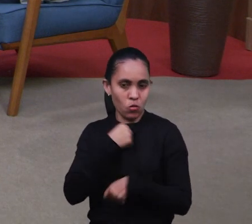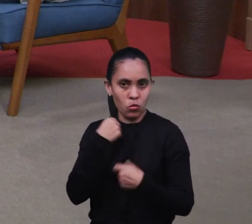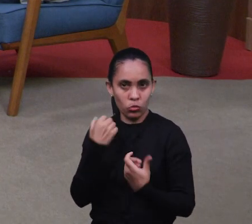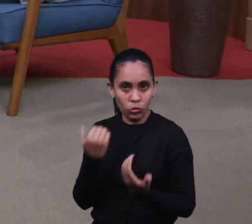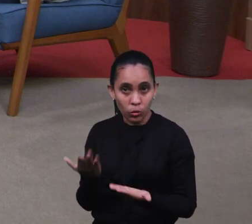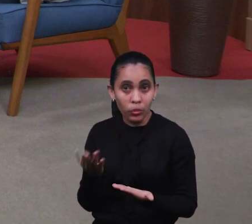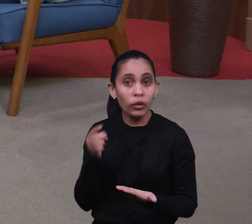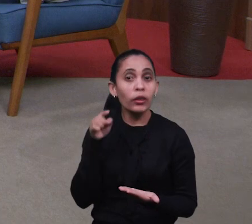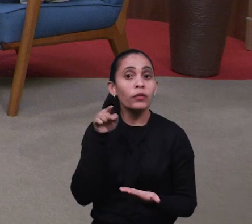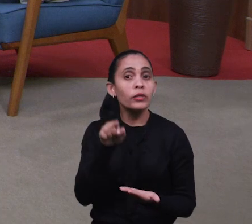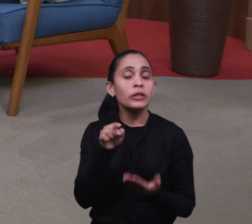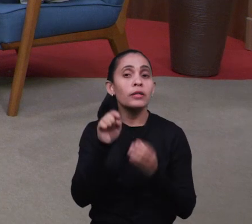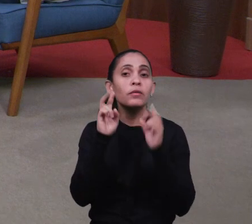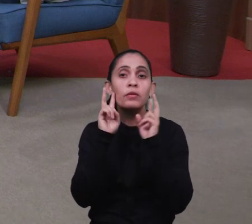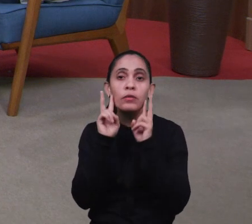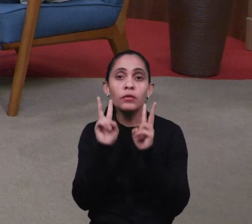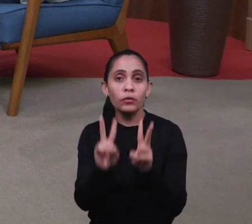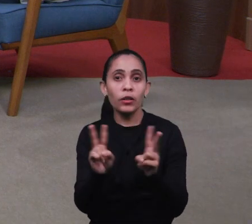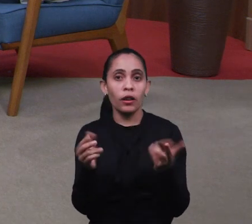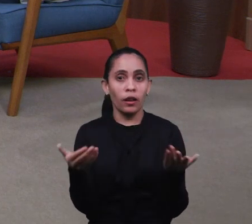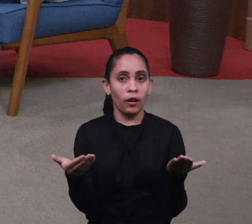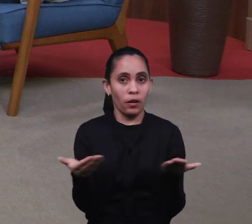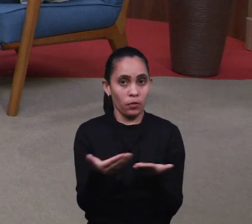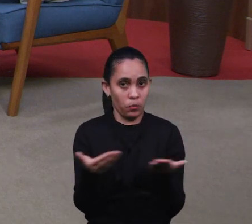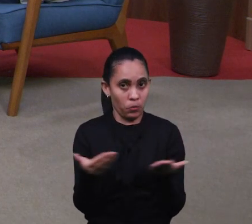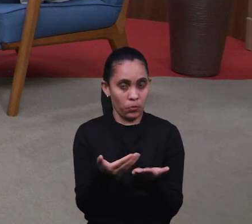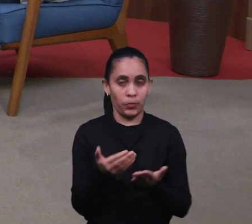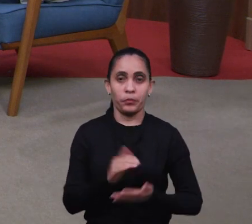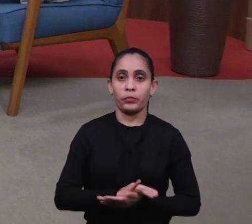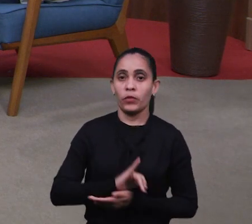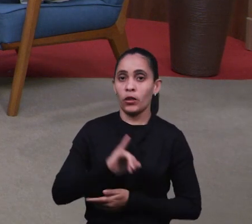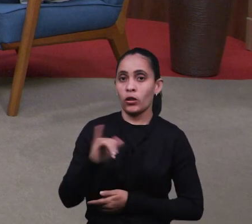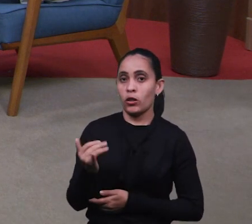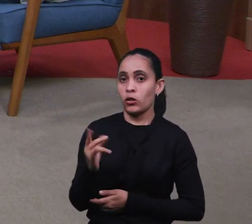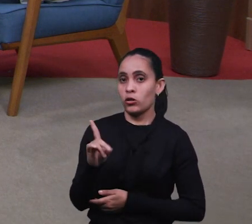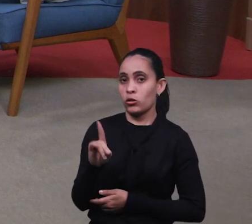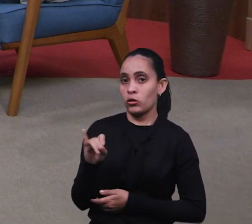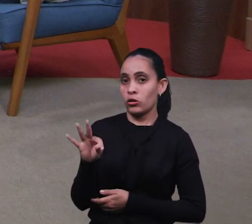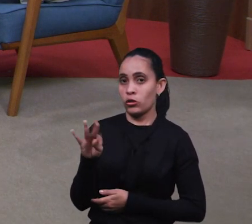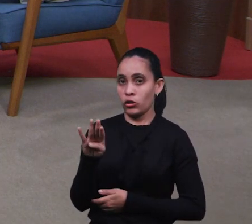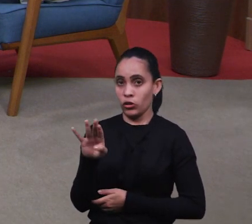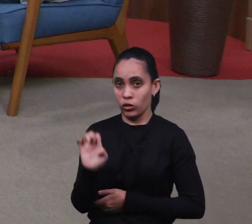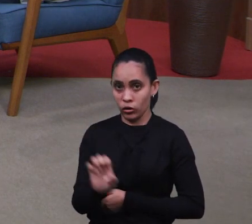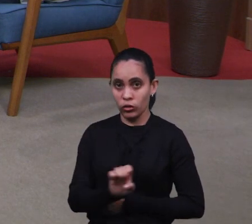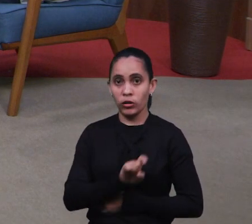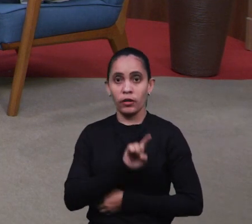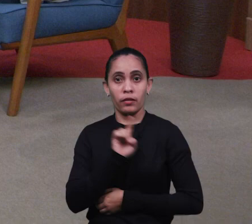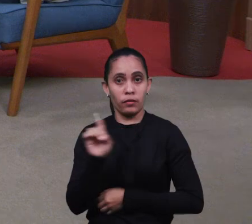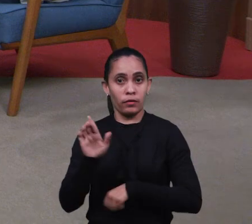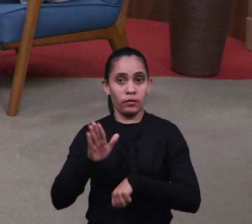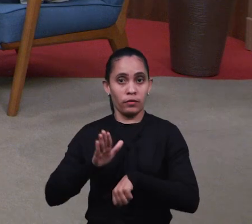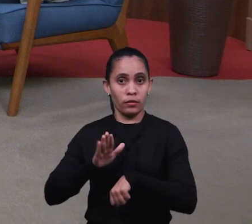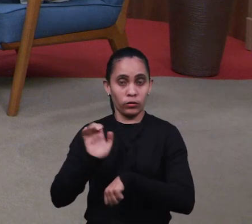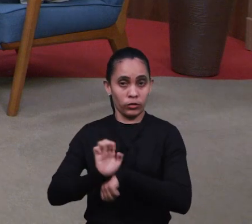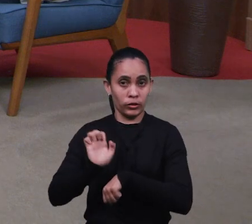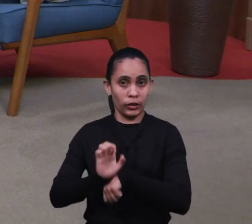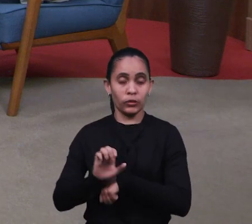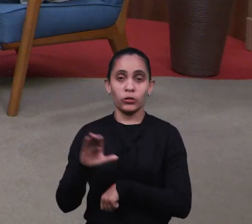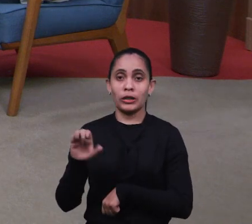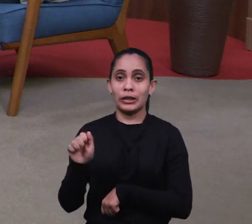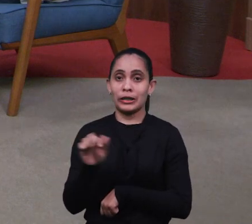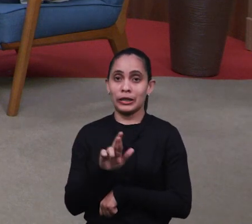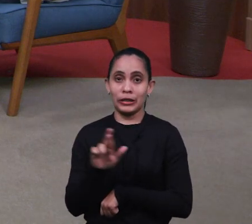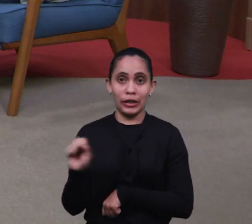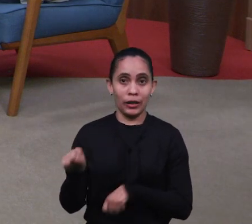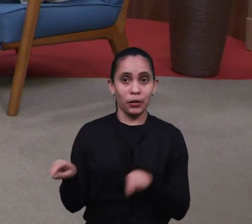Um deles é de Judite Paulino, que é de Fortaleza, no Ceará, e o outro do nosso irmão Daniel, que é de Belo Horizonte,